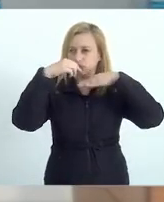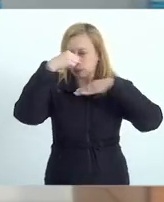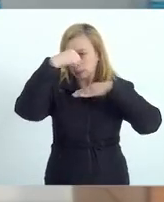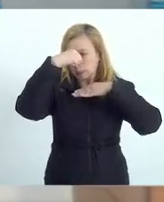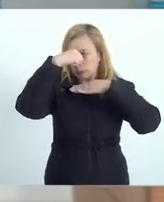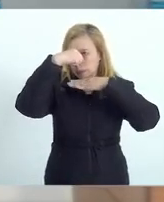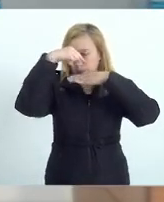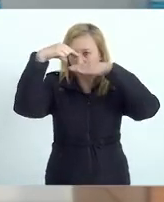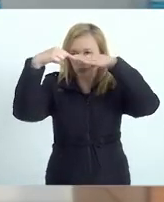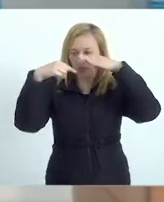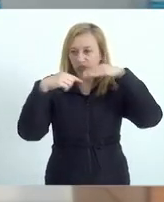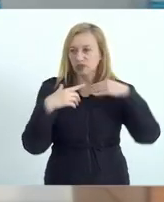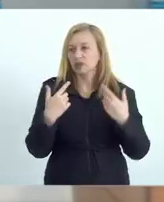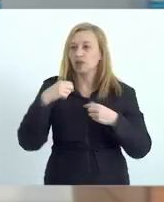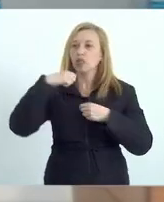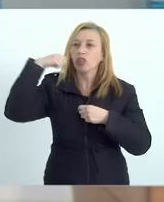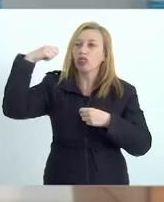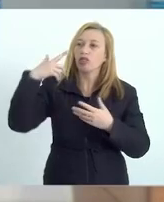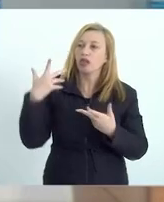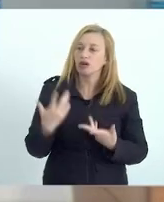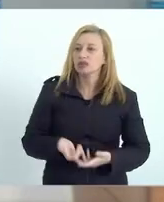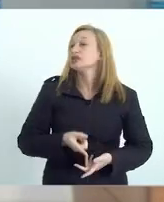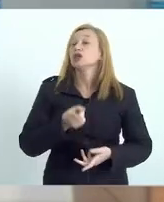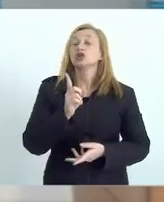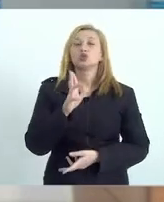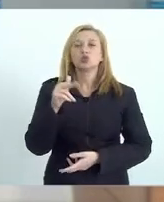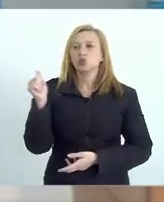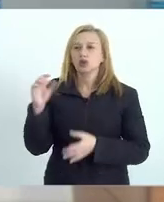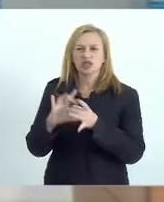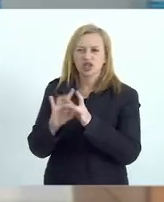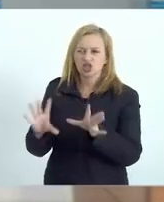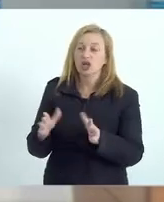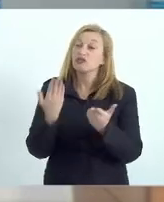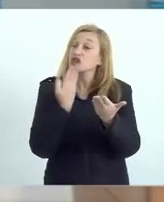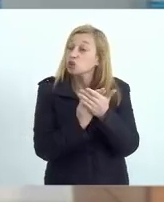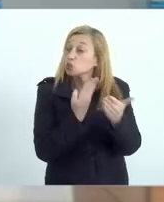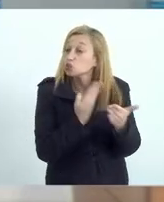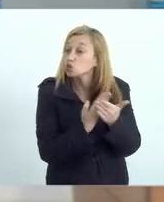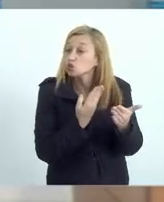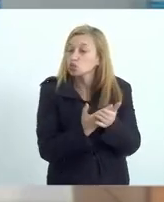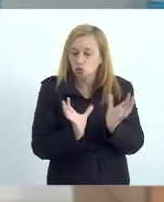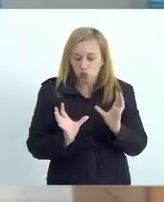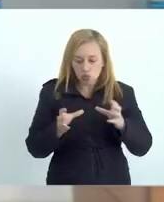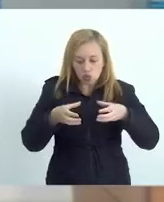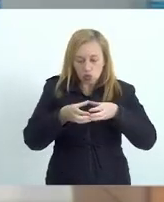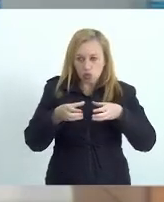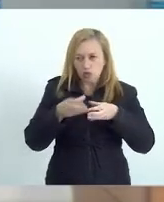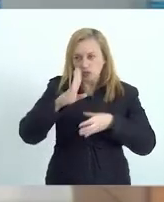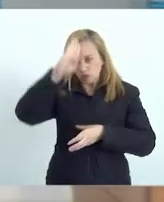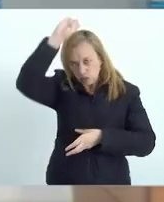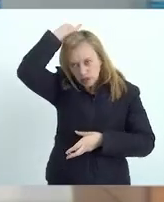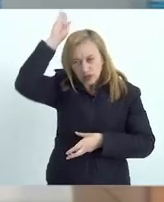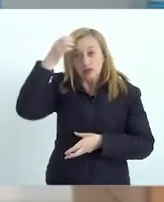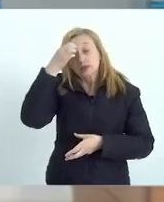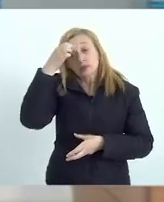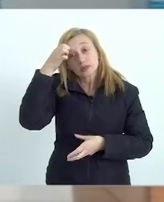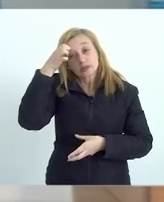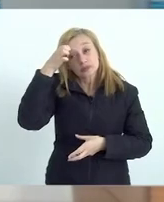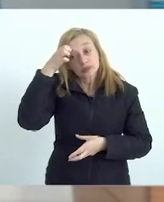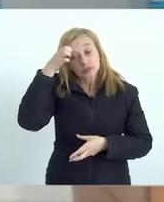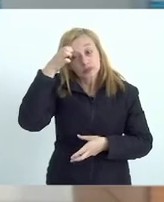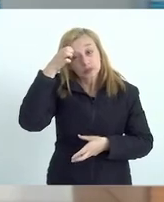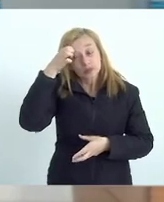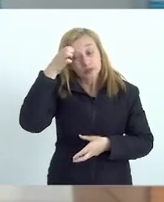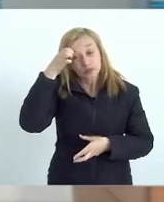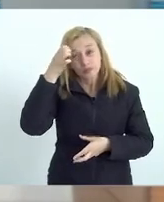e Eu Jamais irei permite isso então nós fizemos um estudo na corporação nós fizemos um estudo